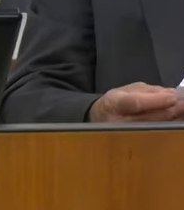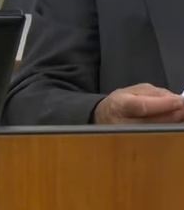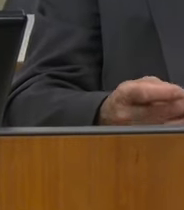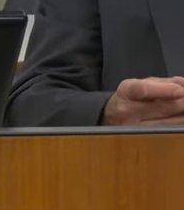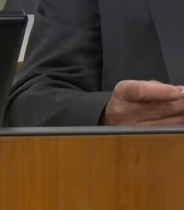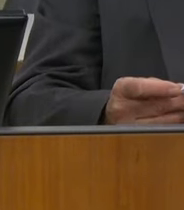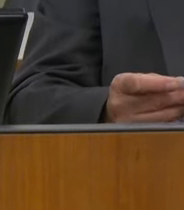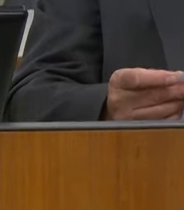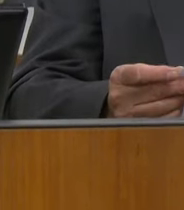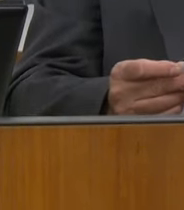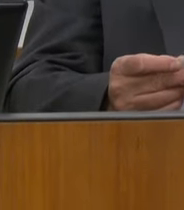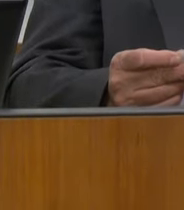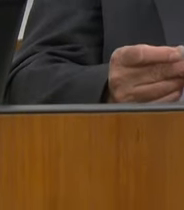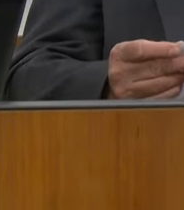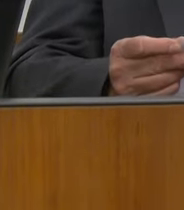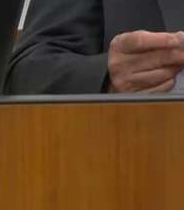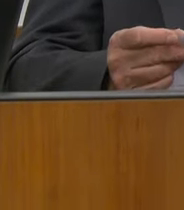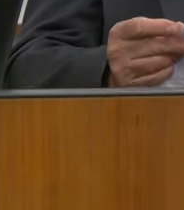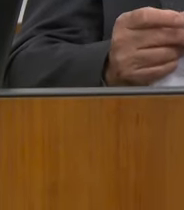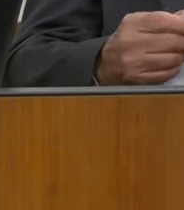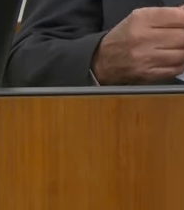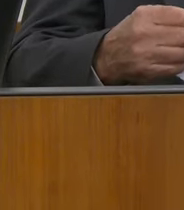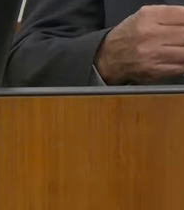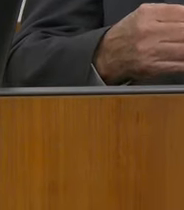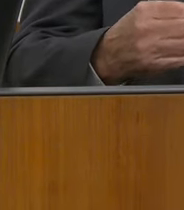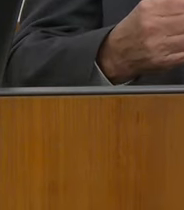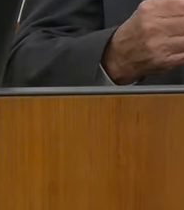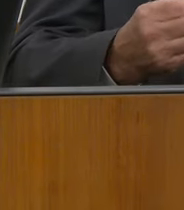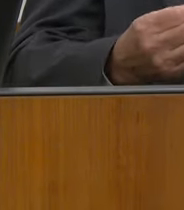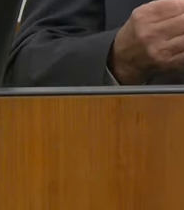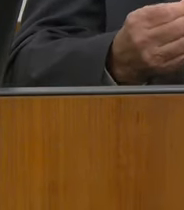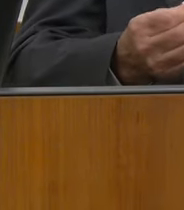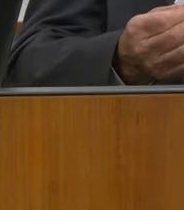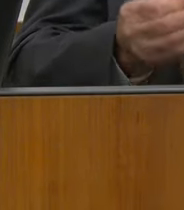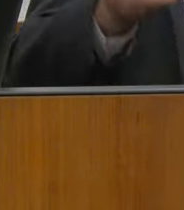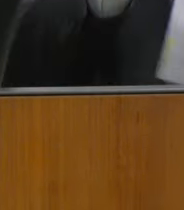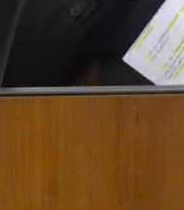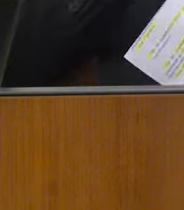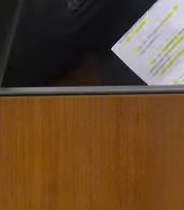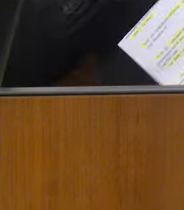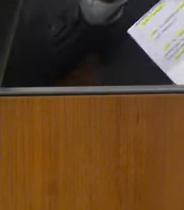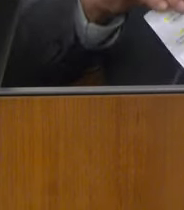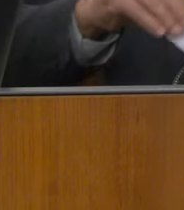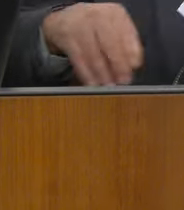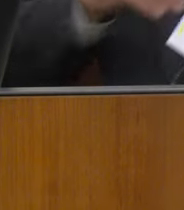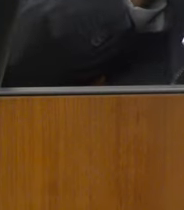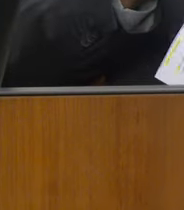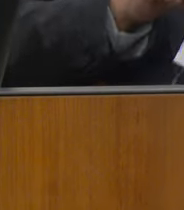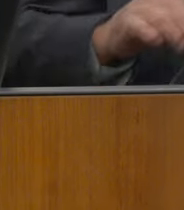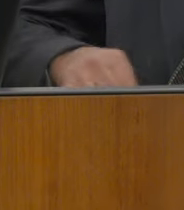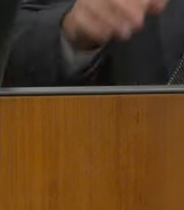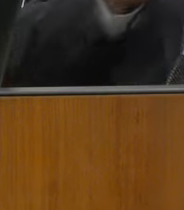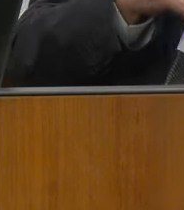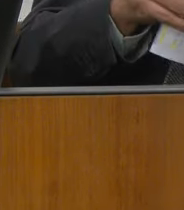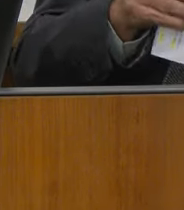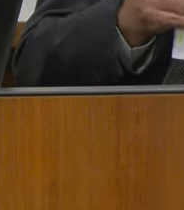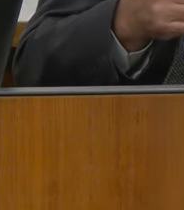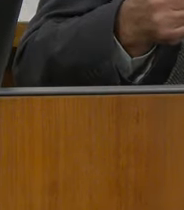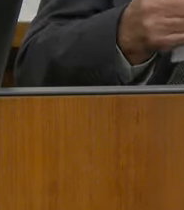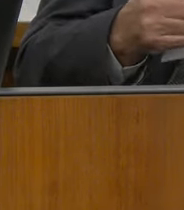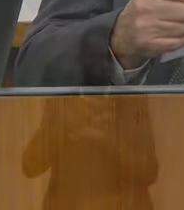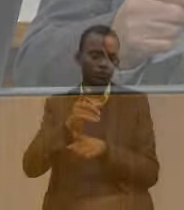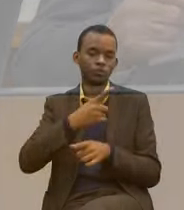com objetivo de aprimorar a atuação do Poder Executivo e atendimento das demais demandas da população presidência também registra e agradece a